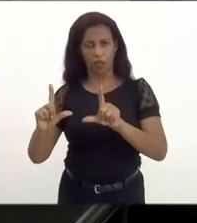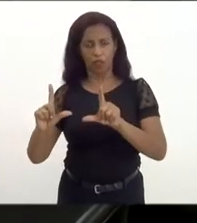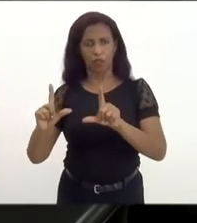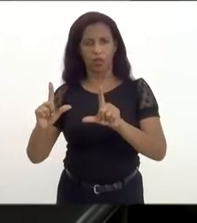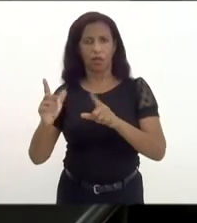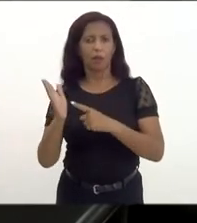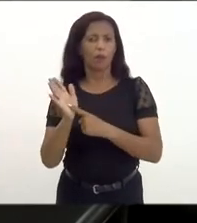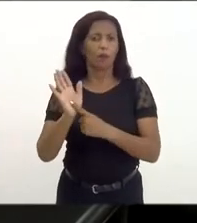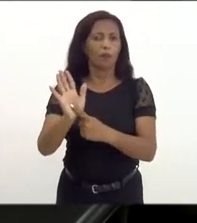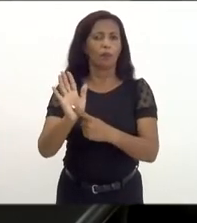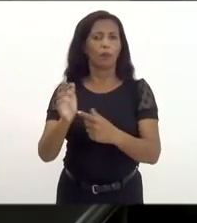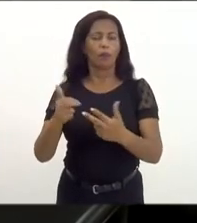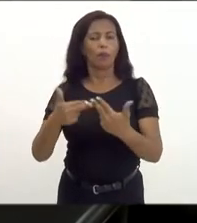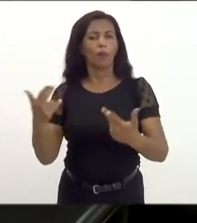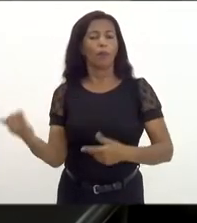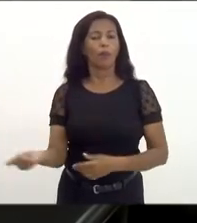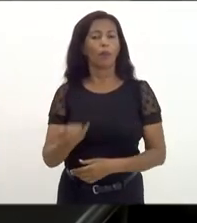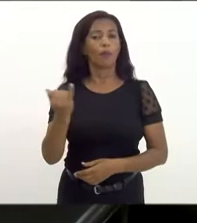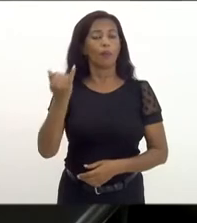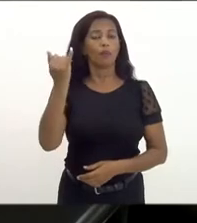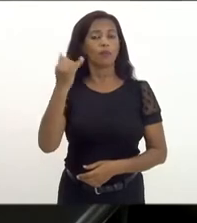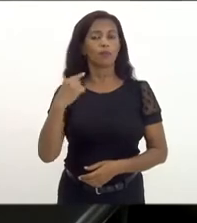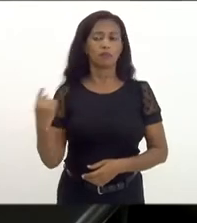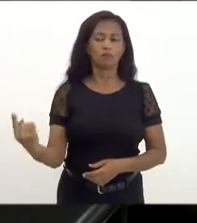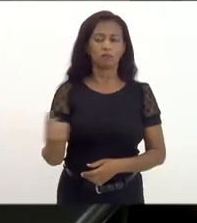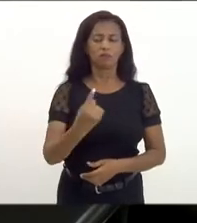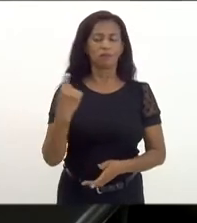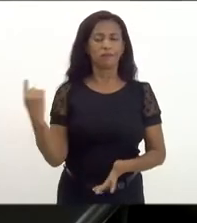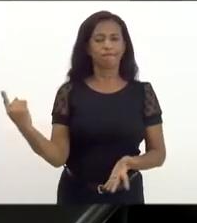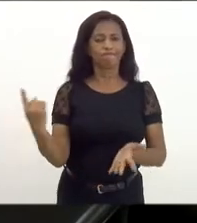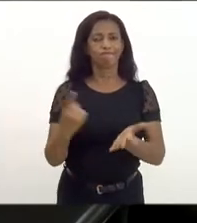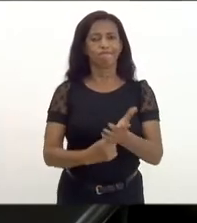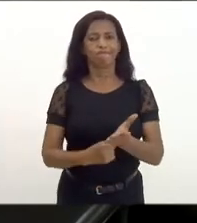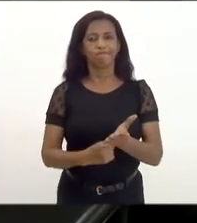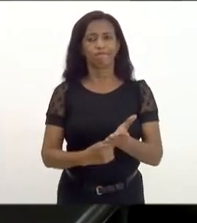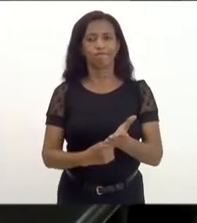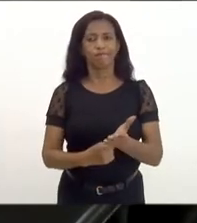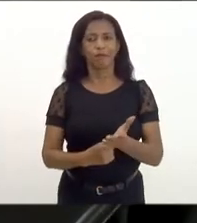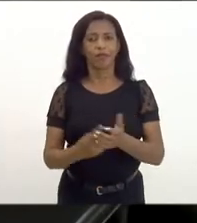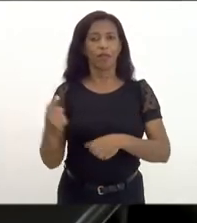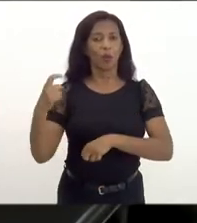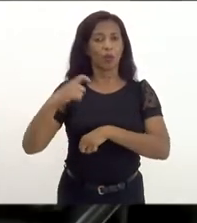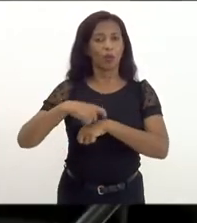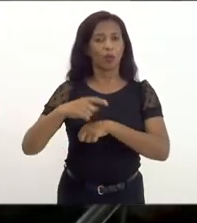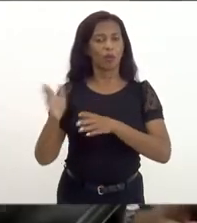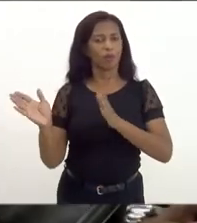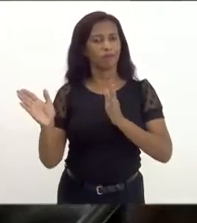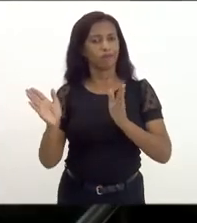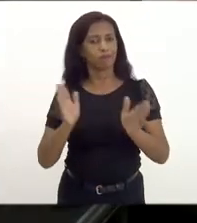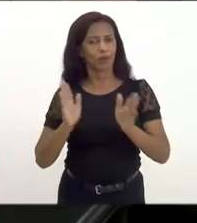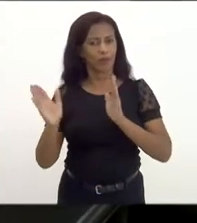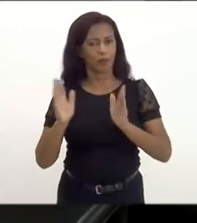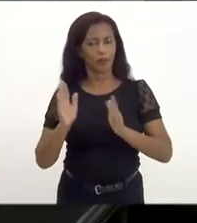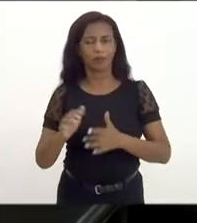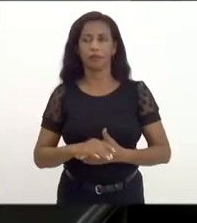mostrar uma coisa que é muito importante para a gente ter como um Marco que é um Marco temporal em